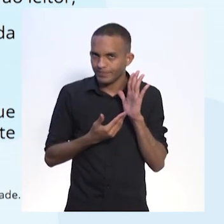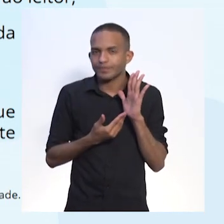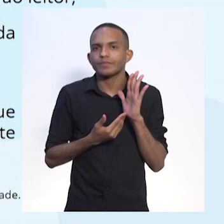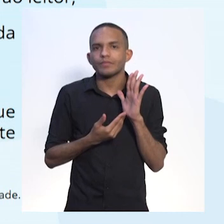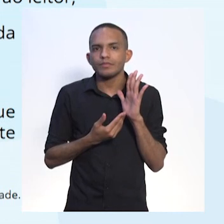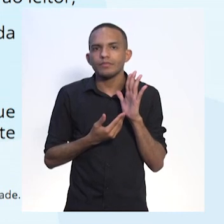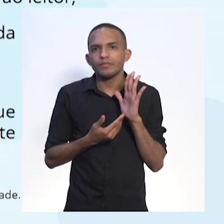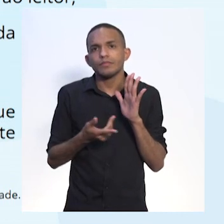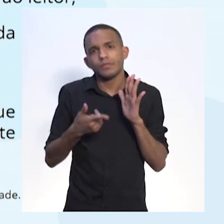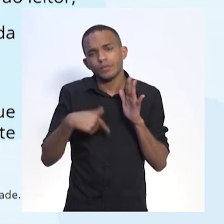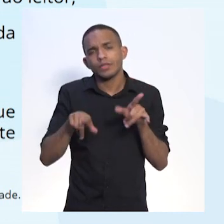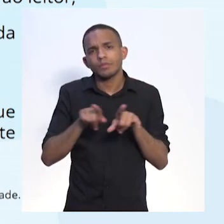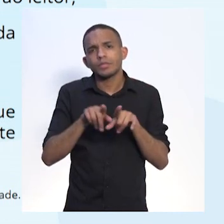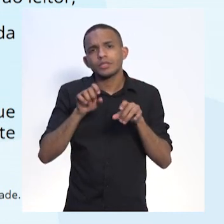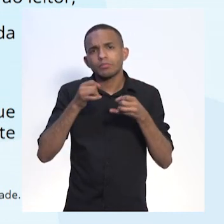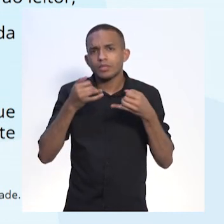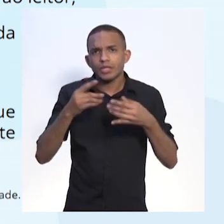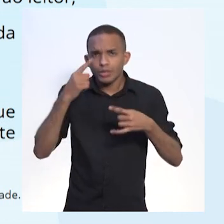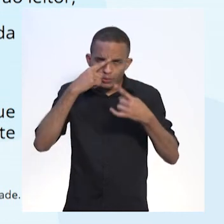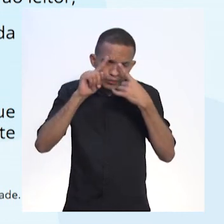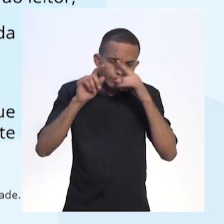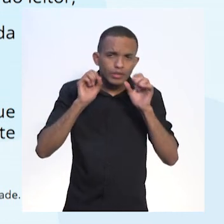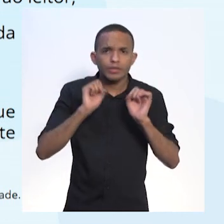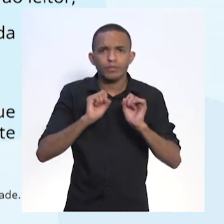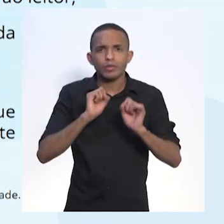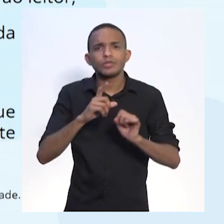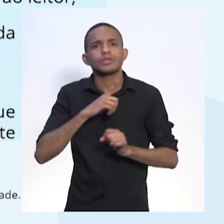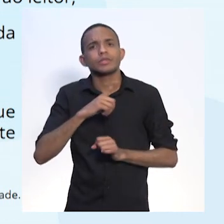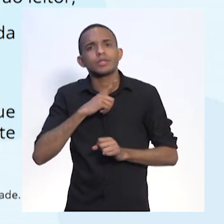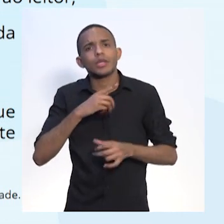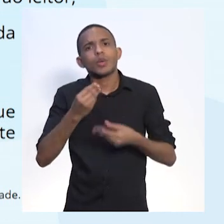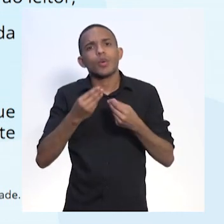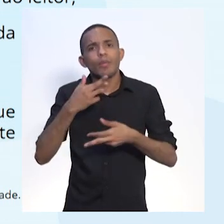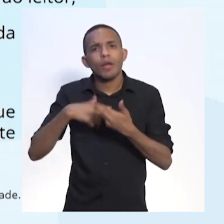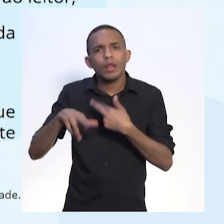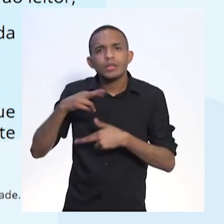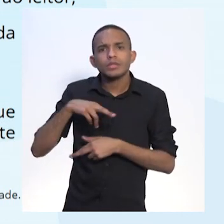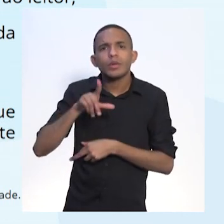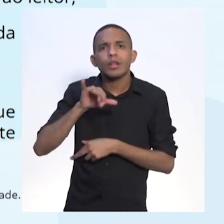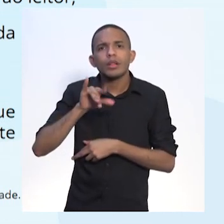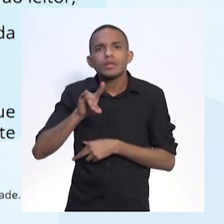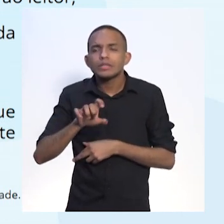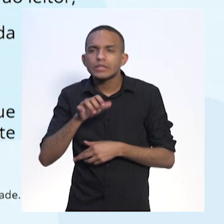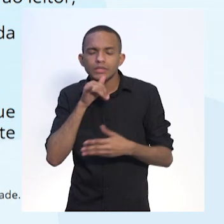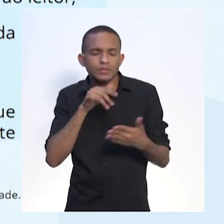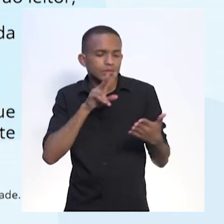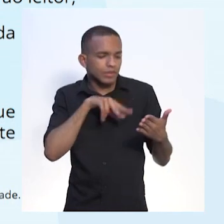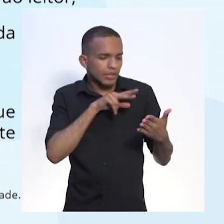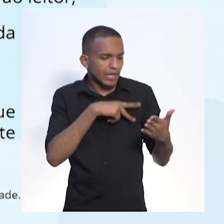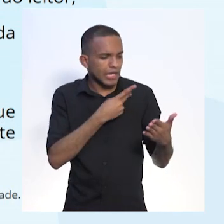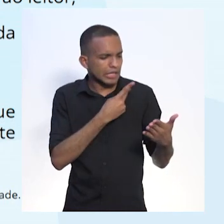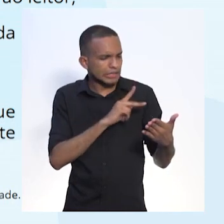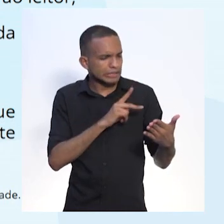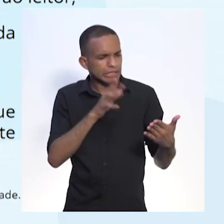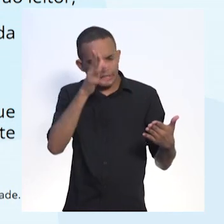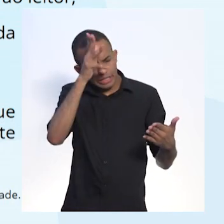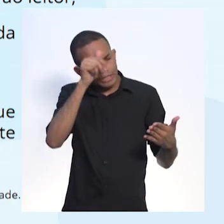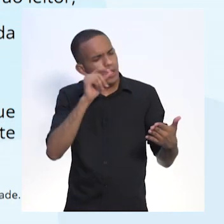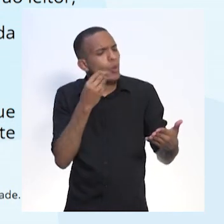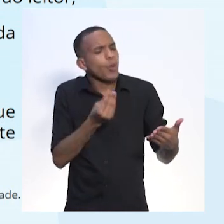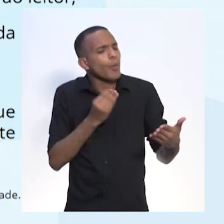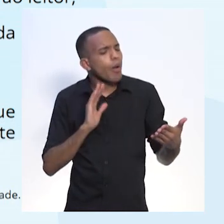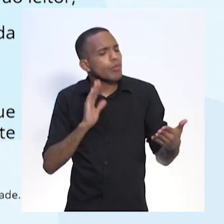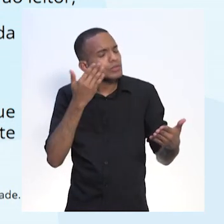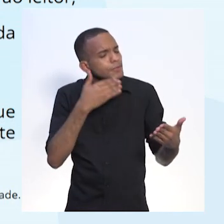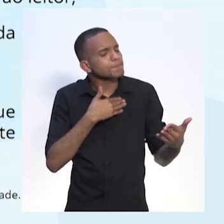gente até esclarece algumas dúvidas que podem ficar em relação ao lead, quando a gente lê, opa, mas foi a galinha? Como que aconteceu direito? Deixa